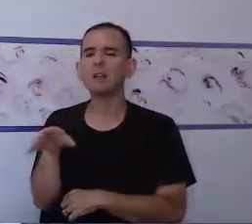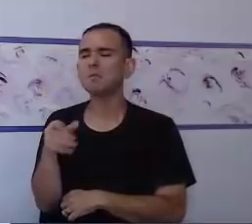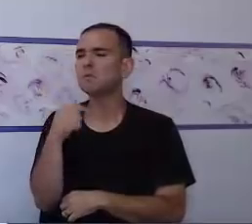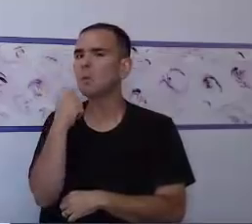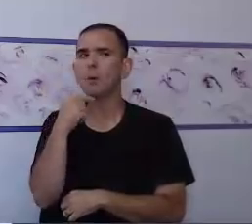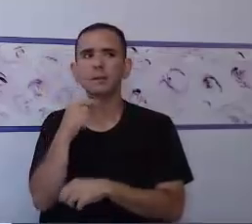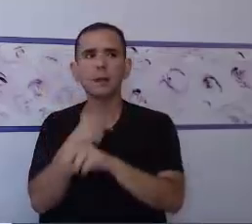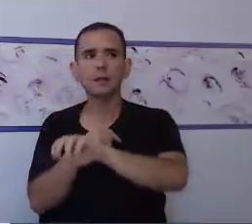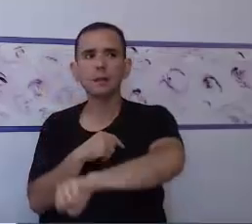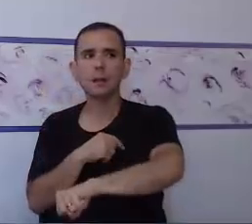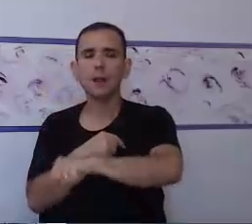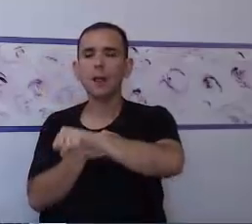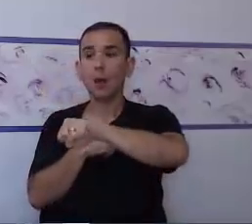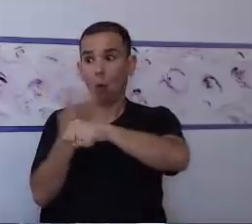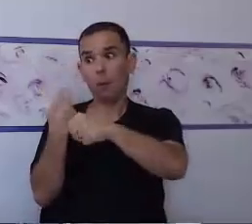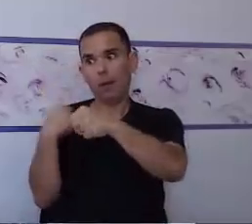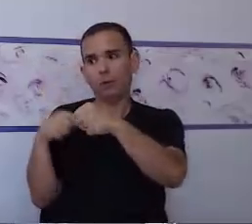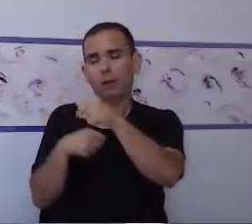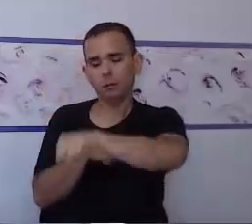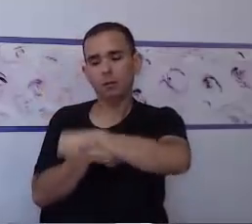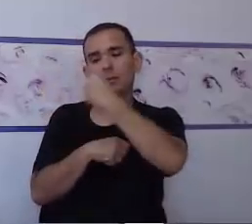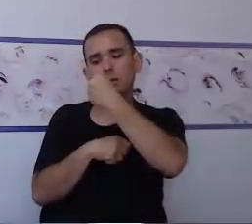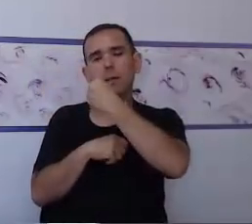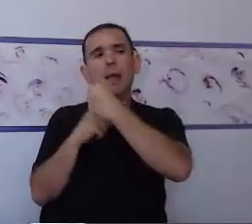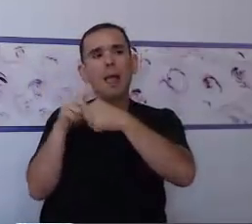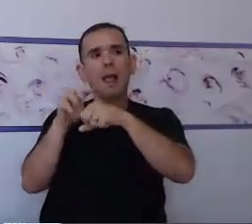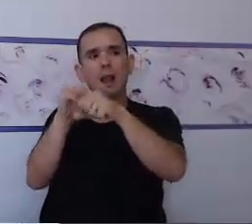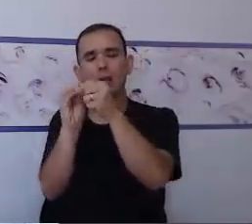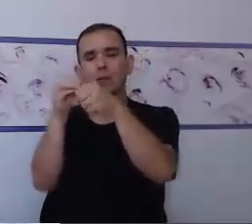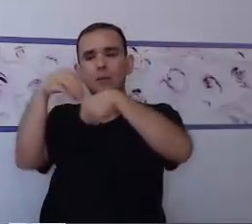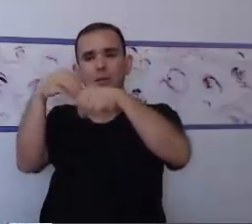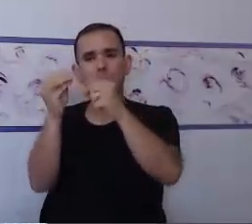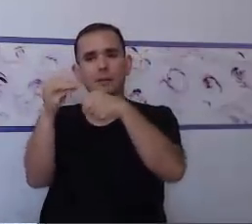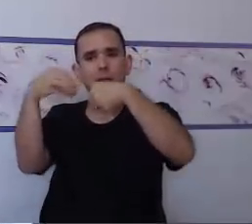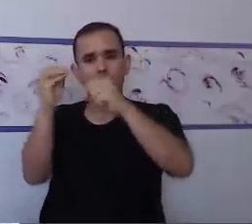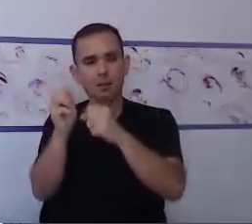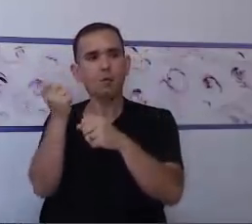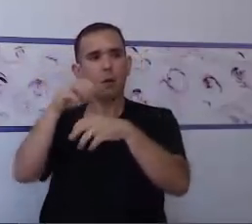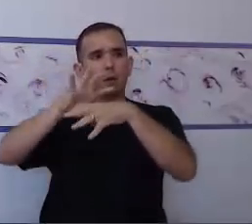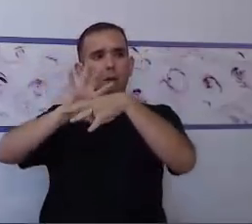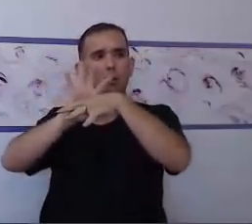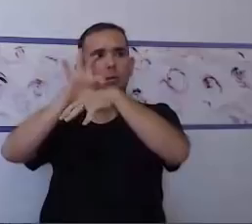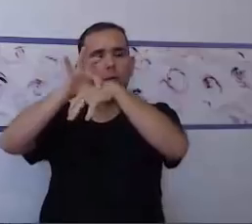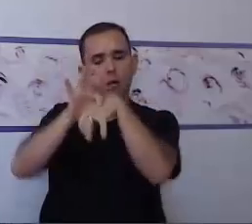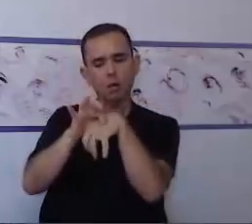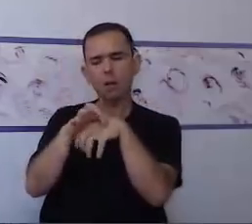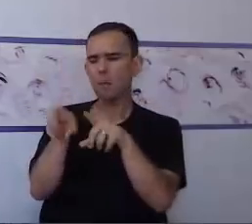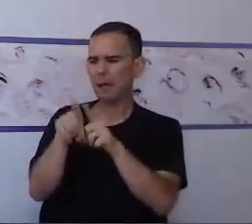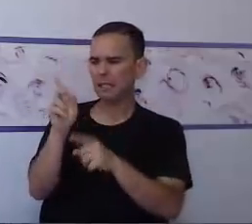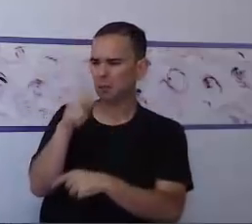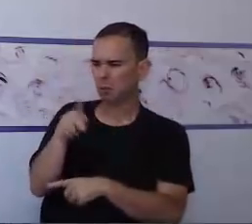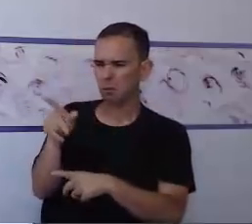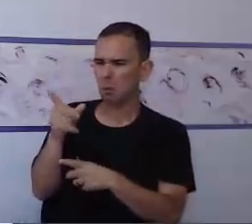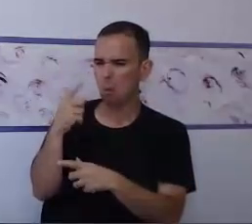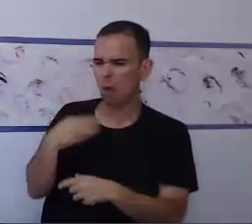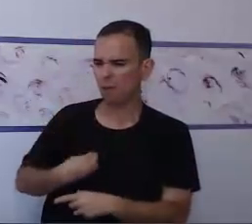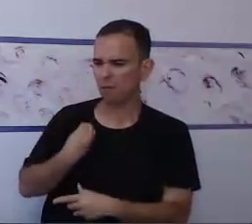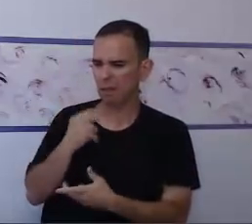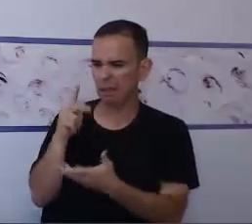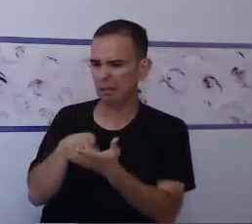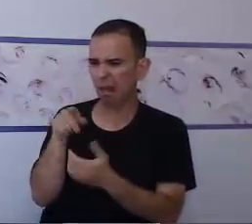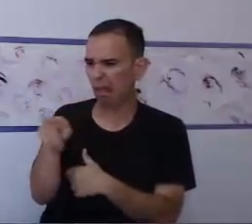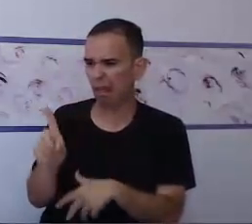trazer com a coordenação motora como eu tenho aqui. Então, esse cabo, ele é flexível para que eu molde. Tá, mas professora, essa não é a realidade do meu